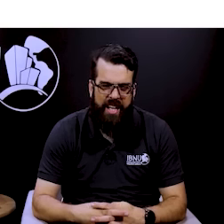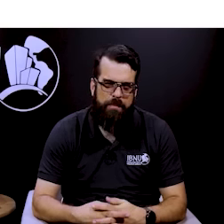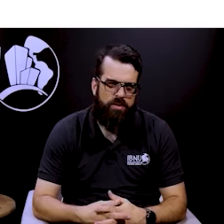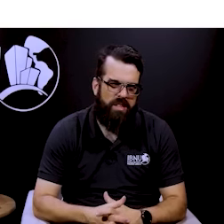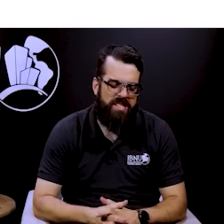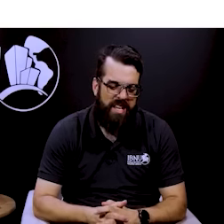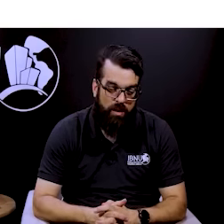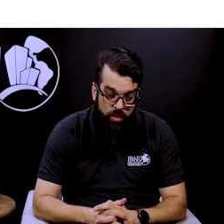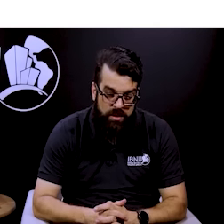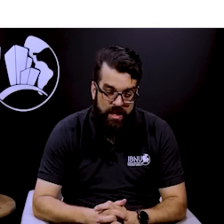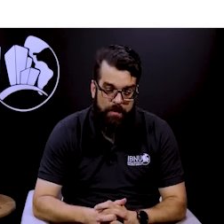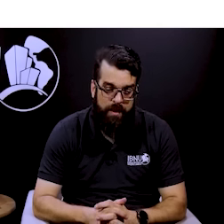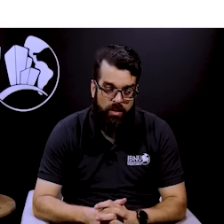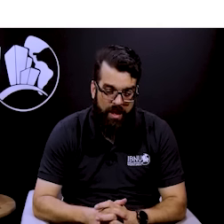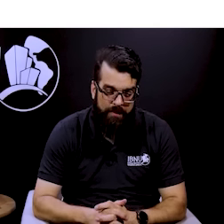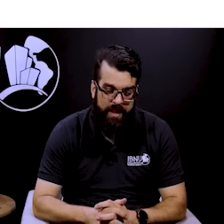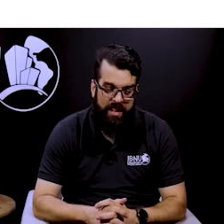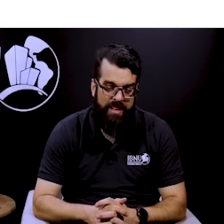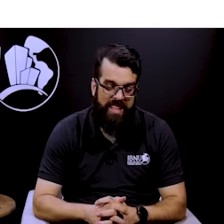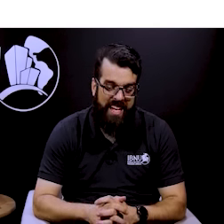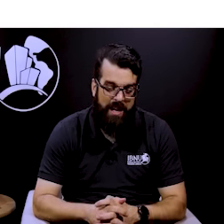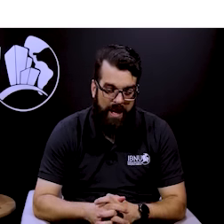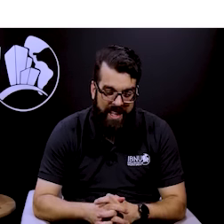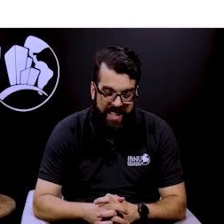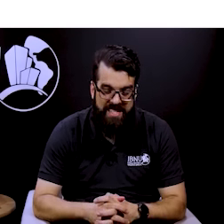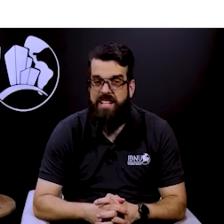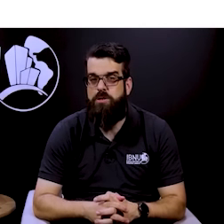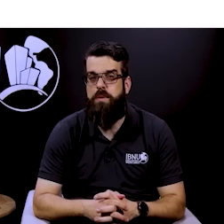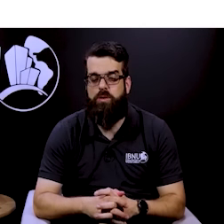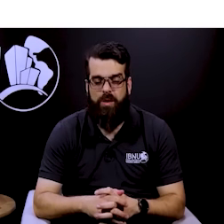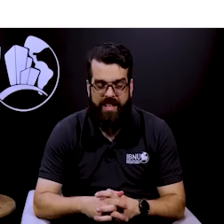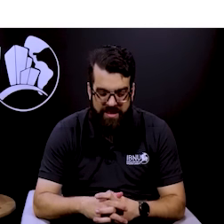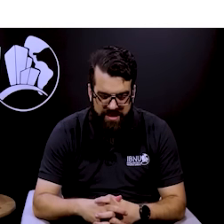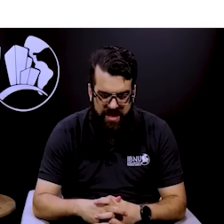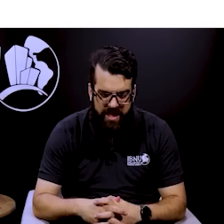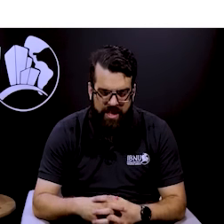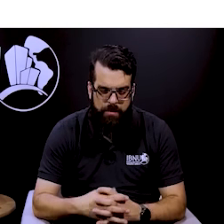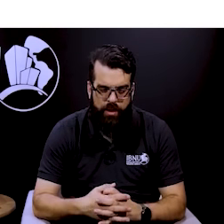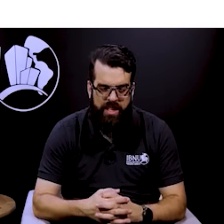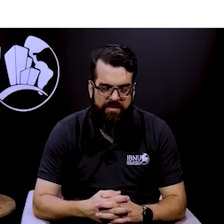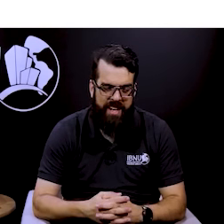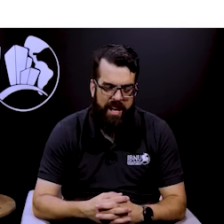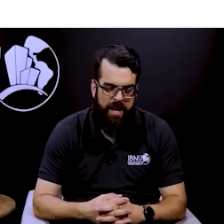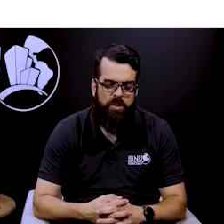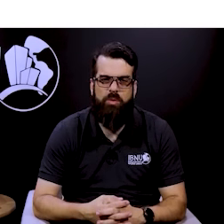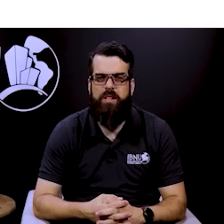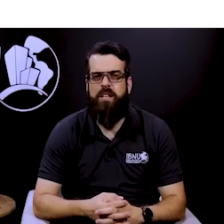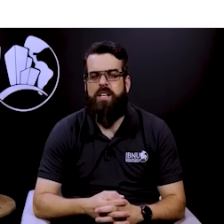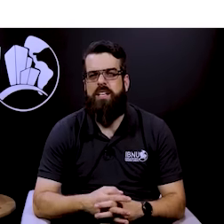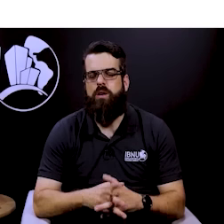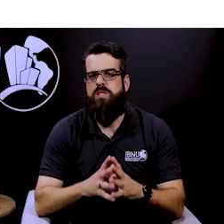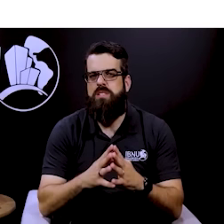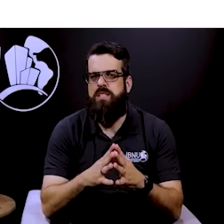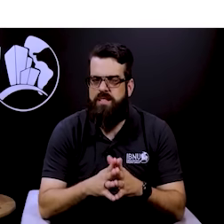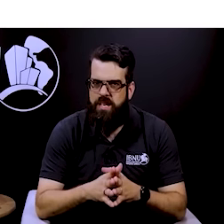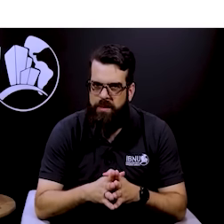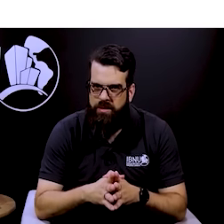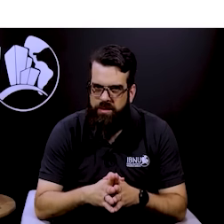que aquela pessoa que se recusa a perdoar, ela vai criar barreiras espirituais que podem levar à amargura e